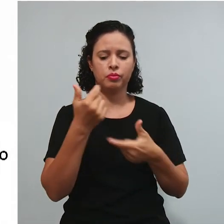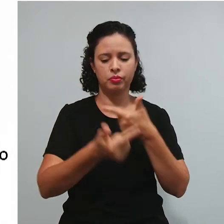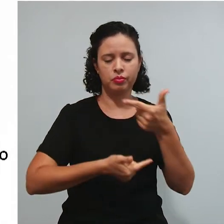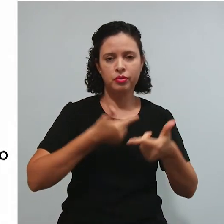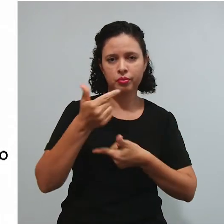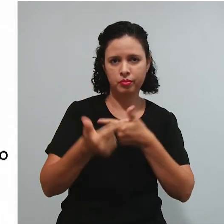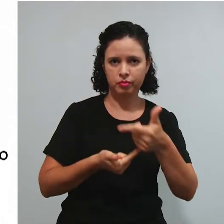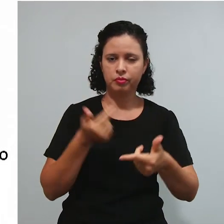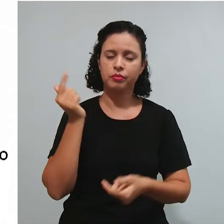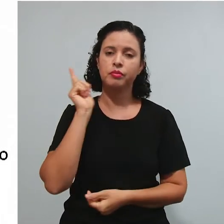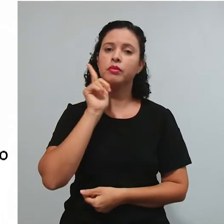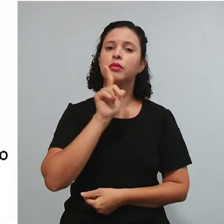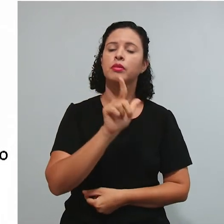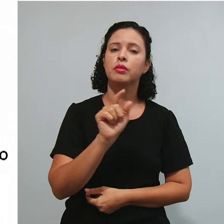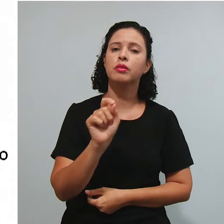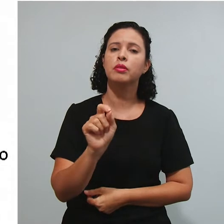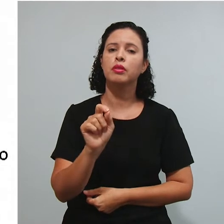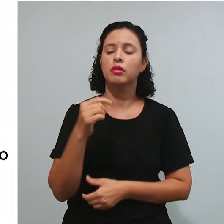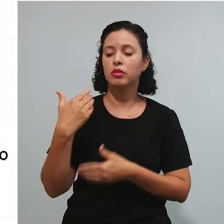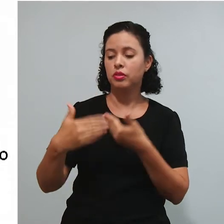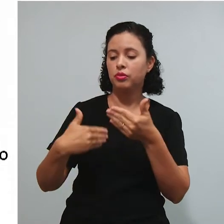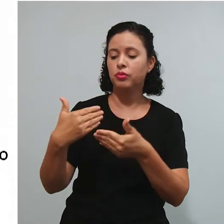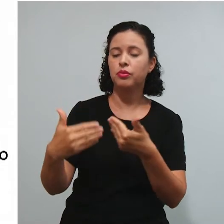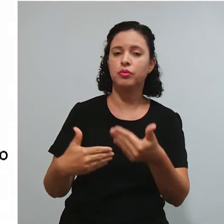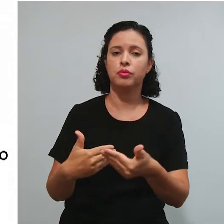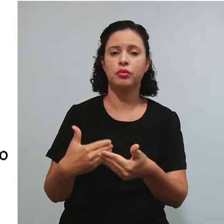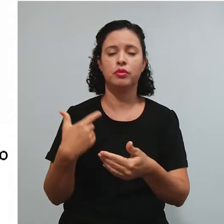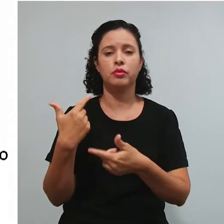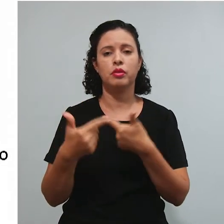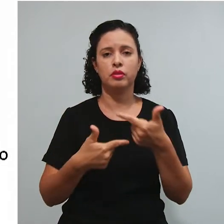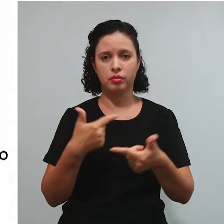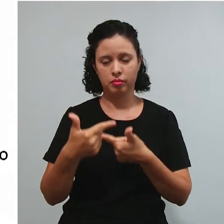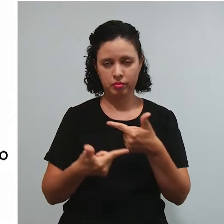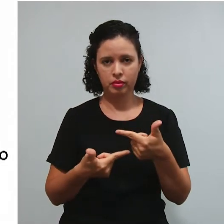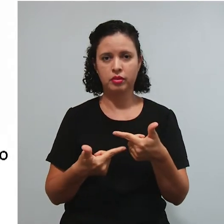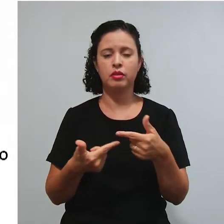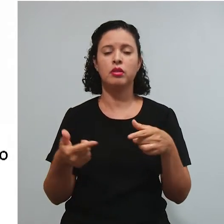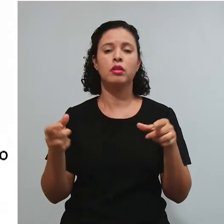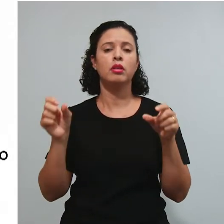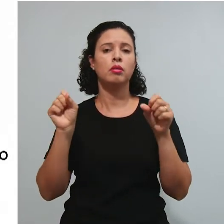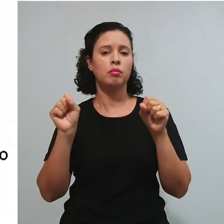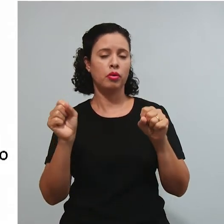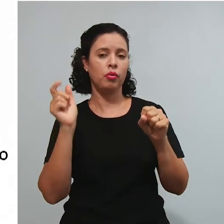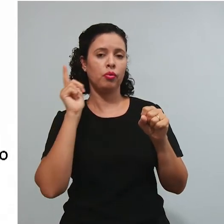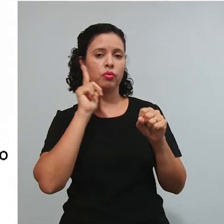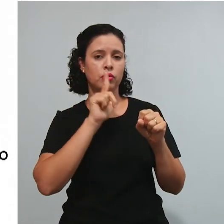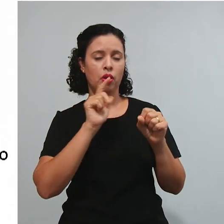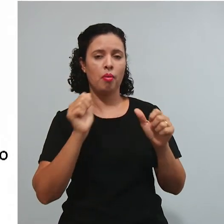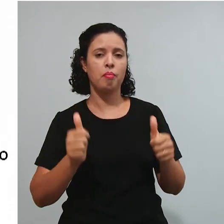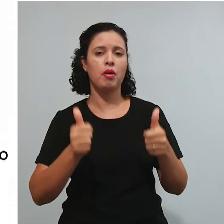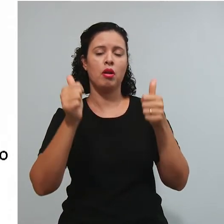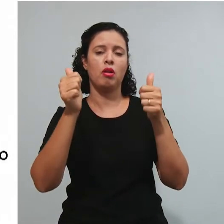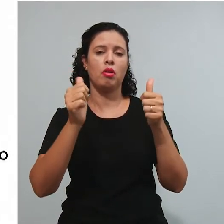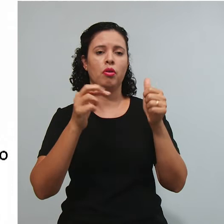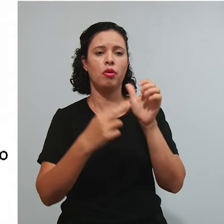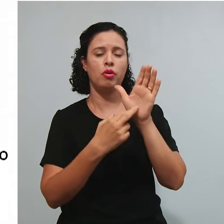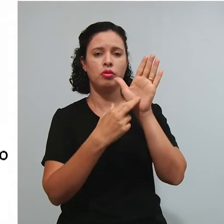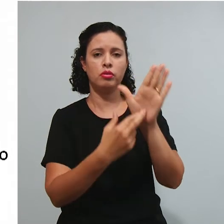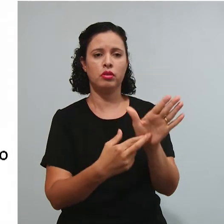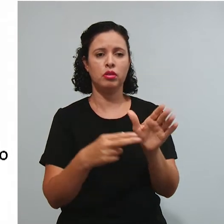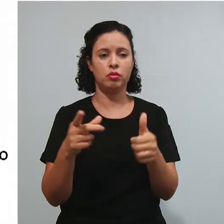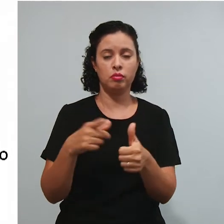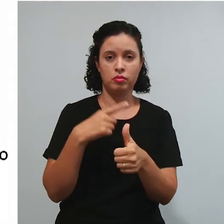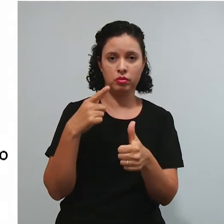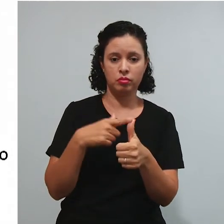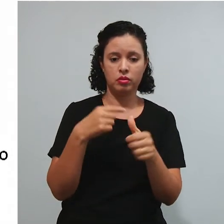trabalhar, para que se desenvolva o trabalho e ele possa alcançar melhores resultados. O primeiro